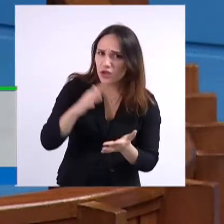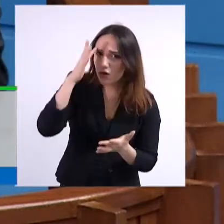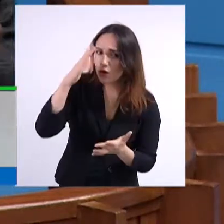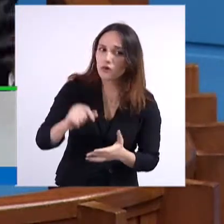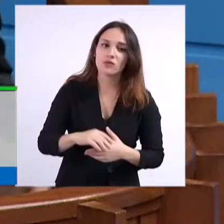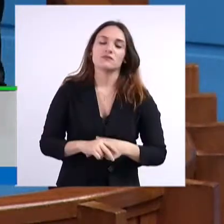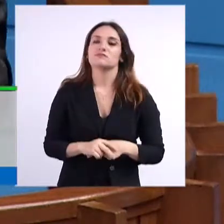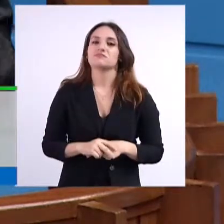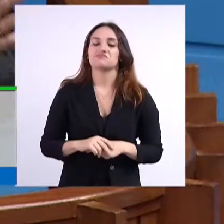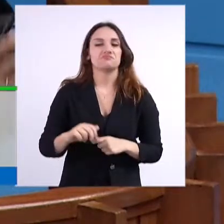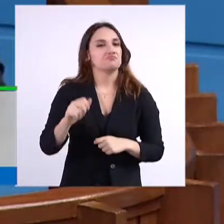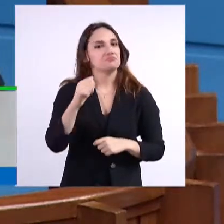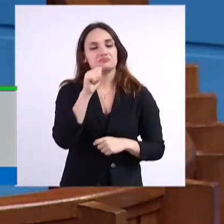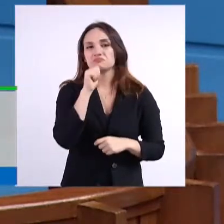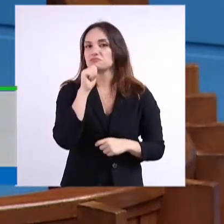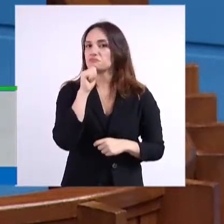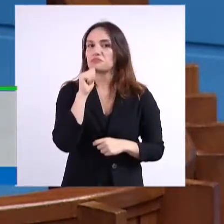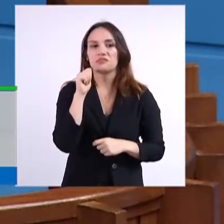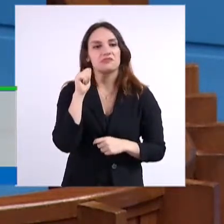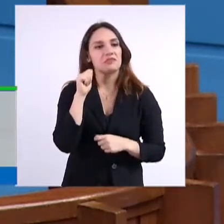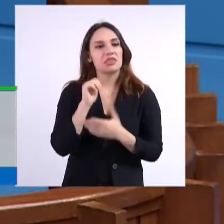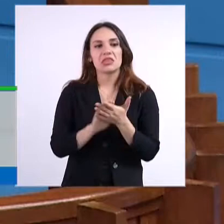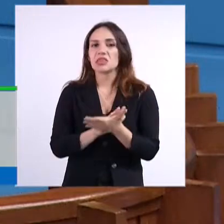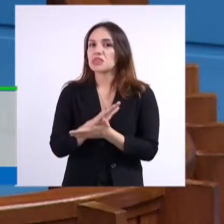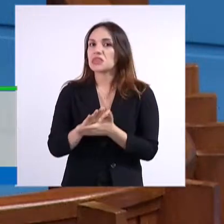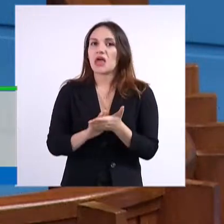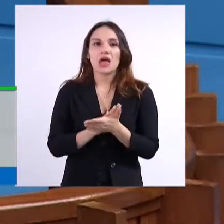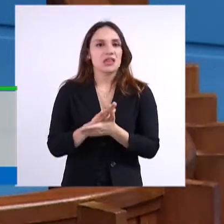Que eu não vi nada do Poder Executivo até hoje que